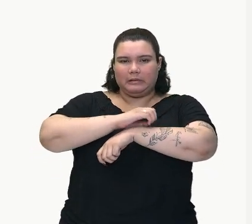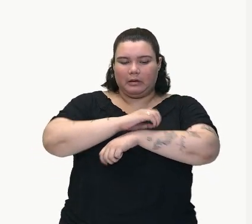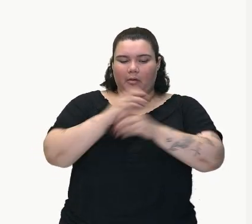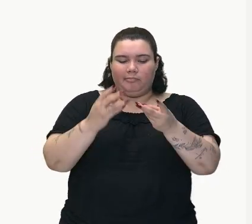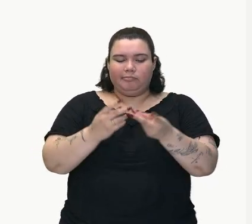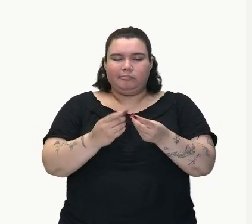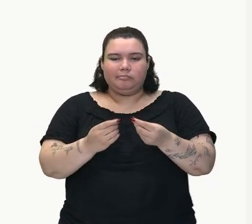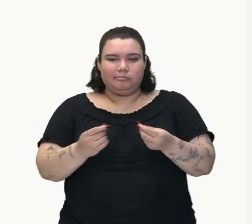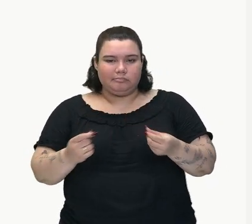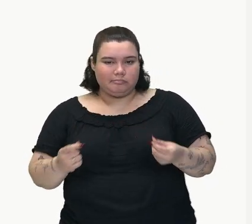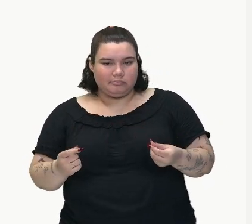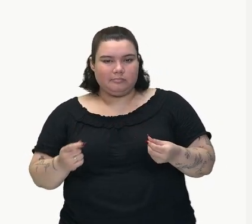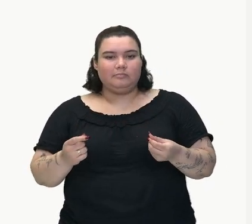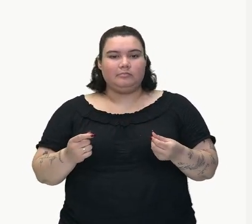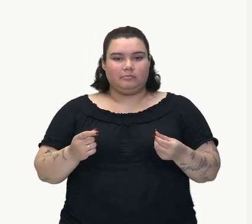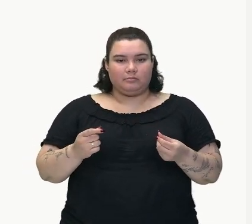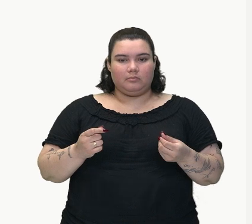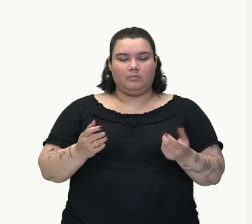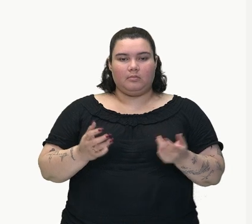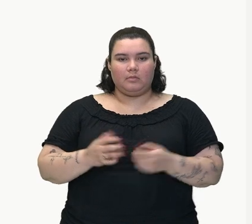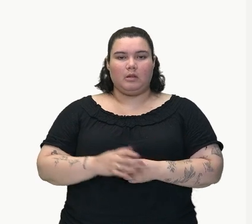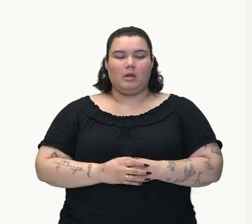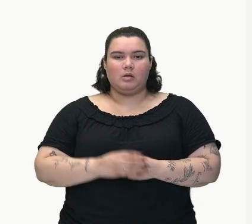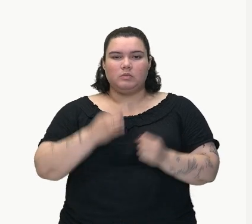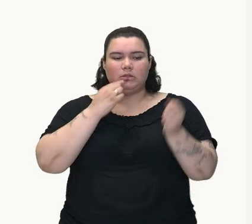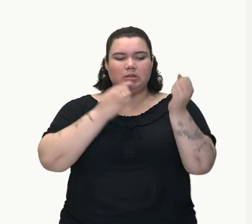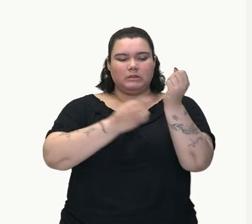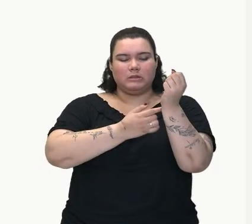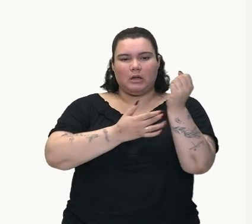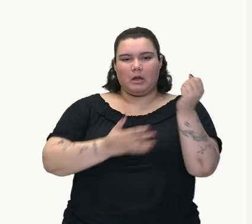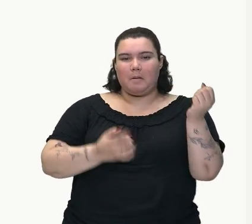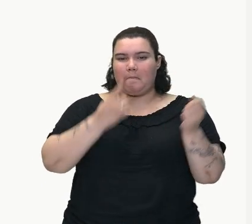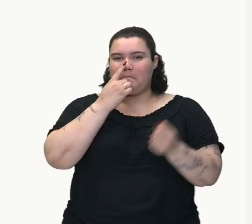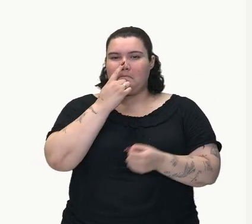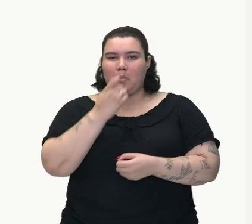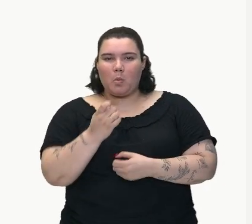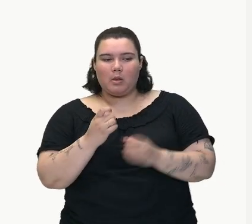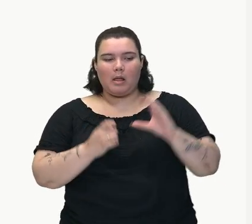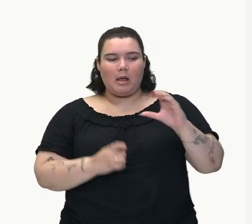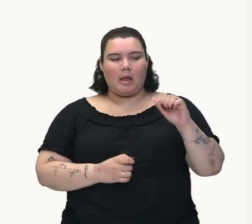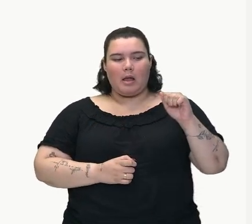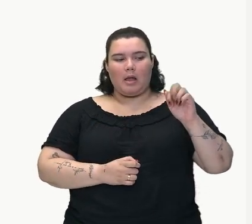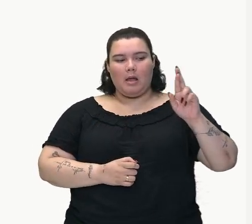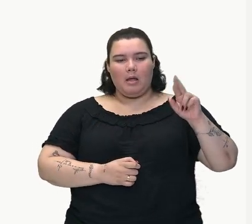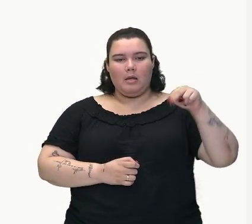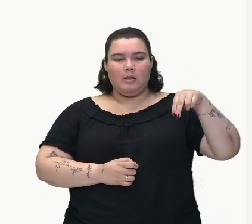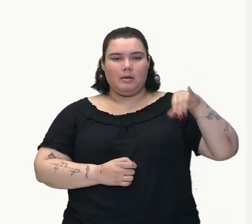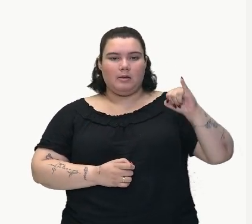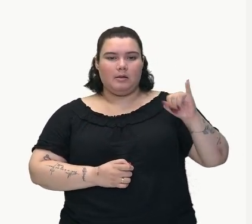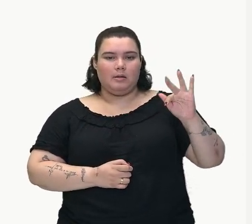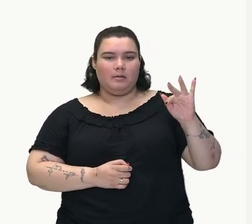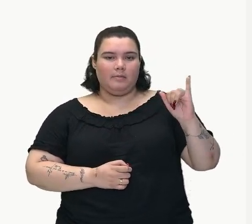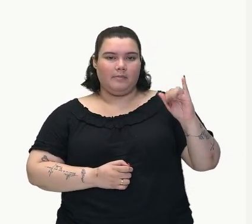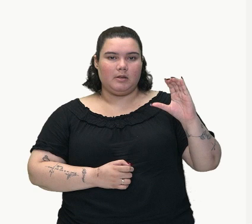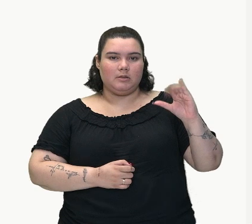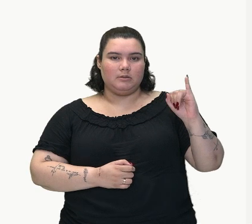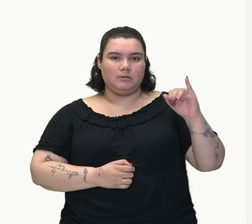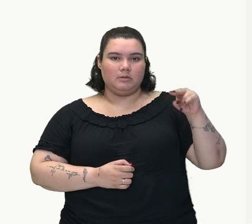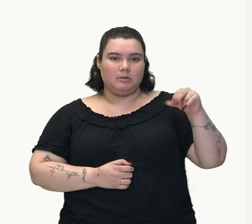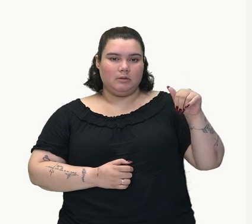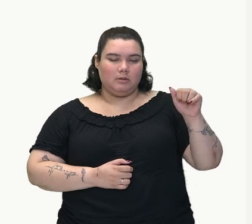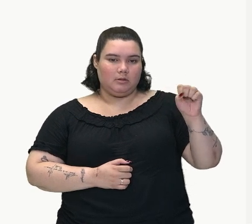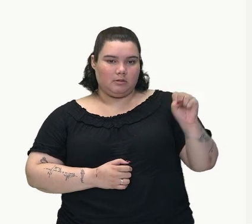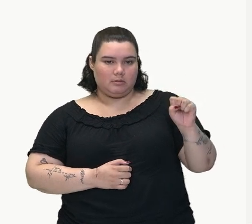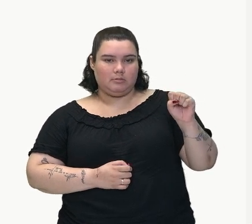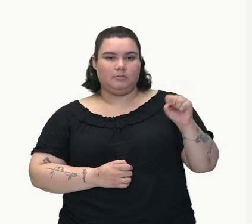esse sangue podre das carnificinas. Observem as palavras que ele utiliza no seu texto. Anda